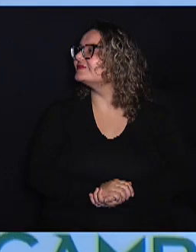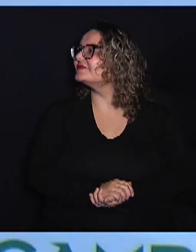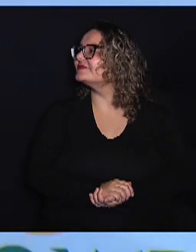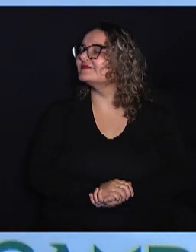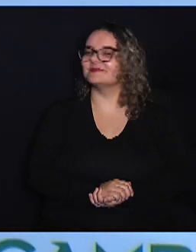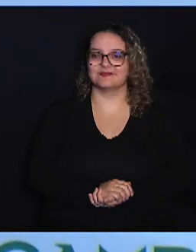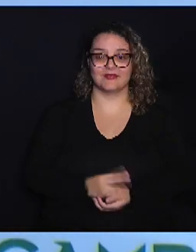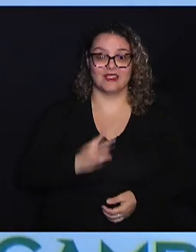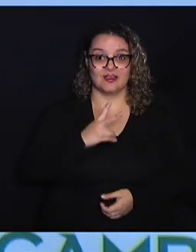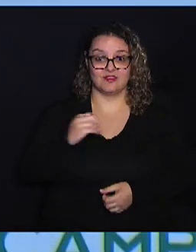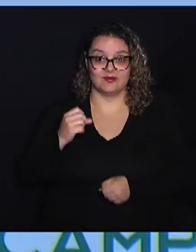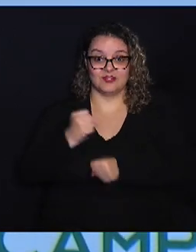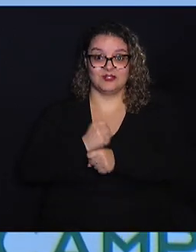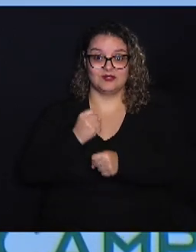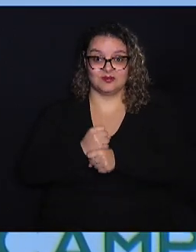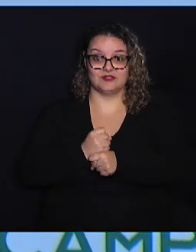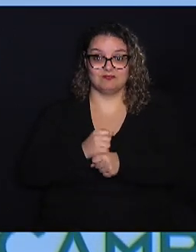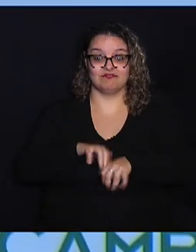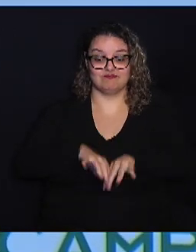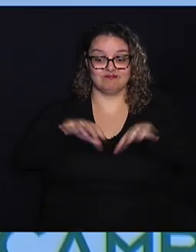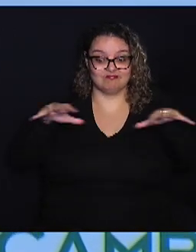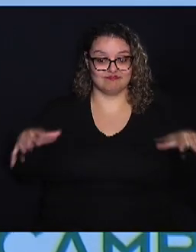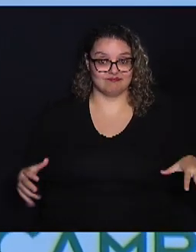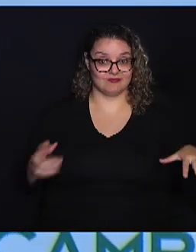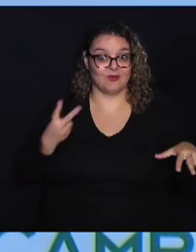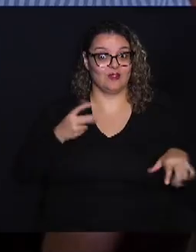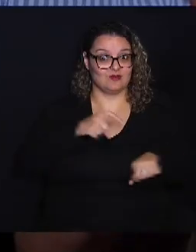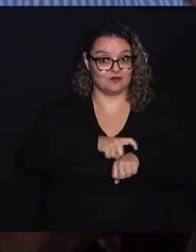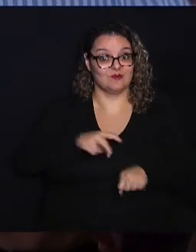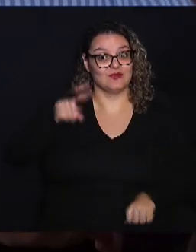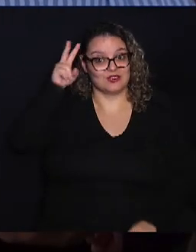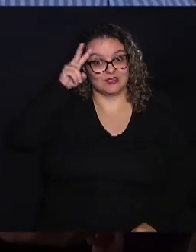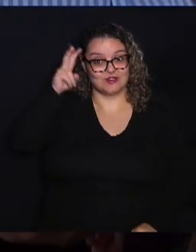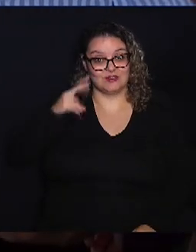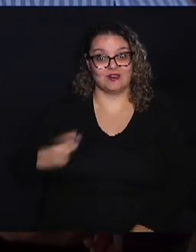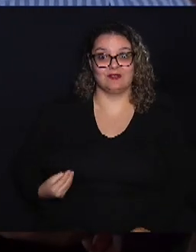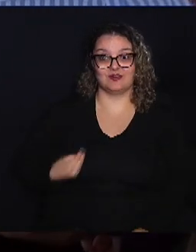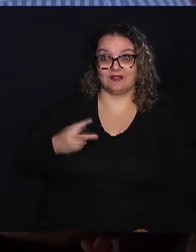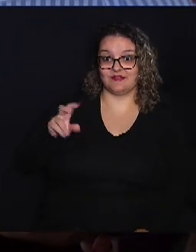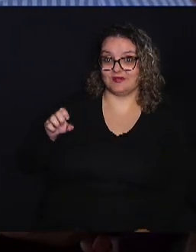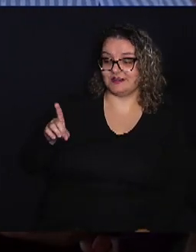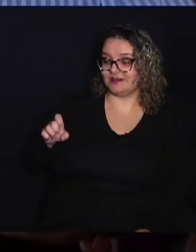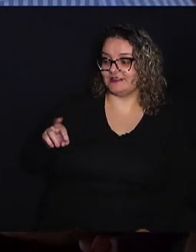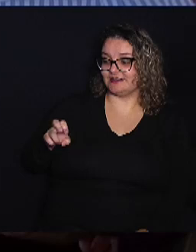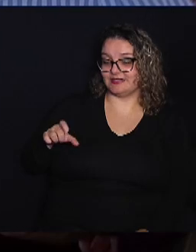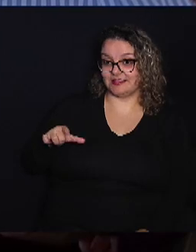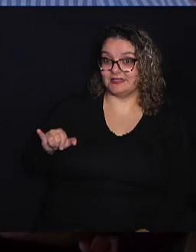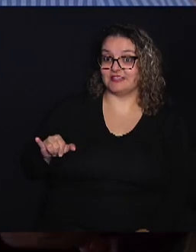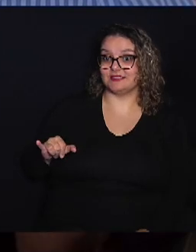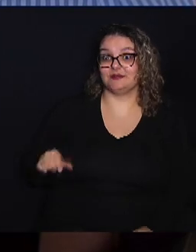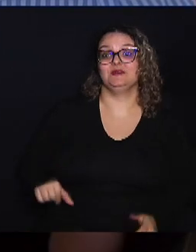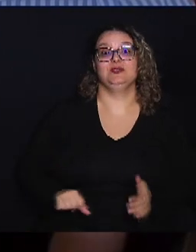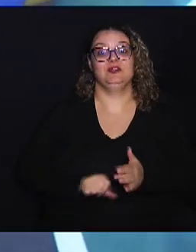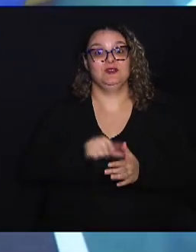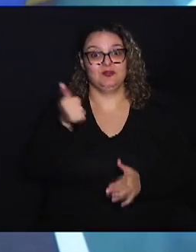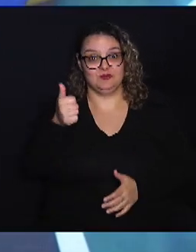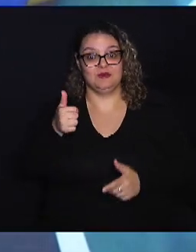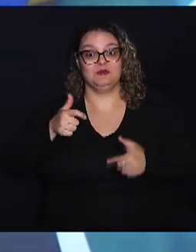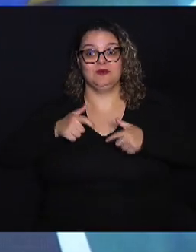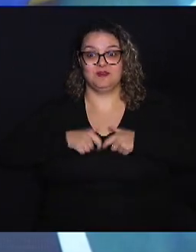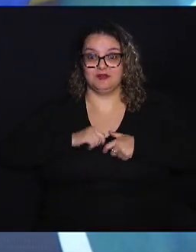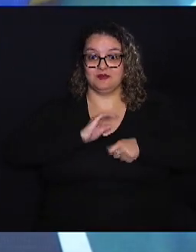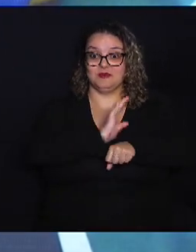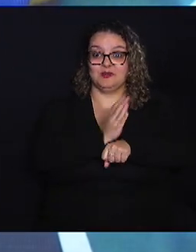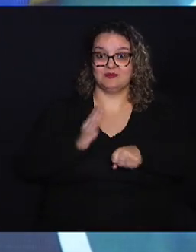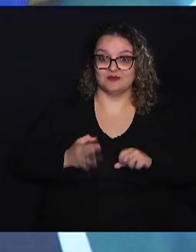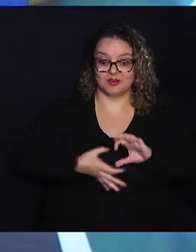20 anos separam dois momentos históricos na vida de Vanderlei Cordeiro de Lima. O primeiro, a medalha de bronze nos